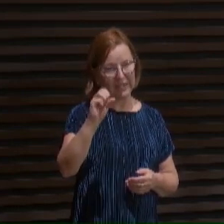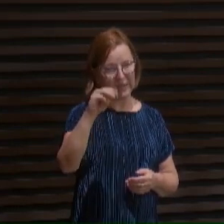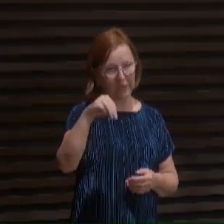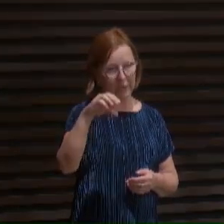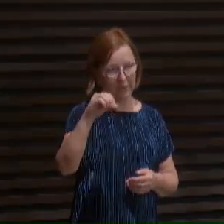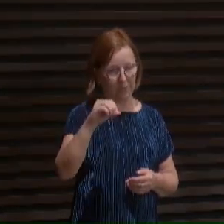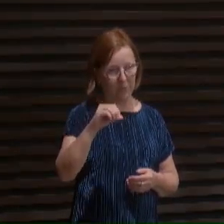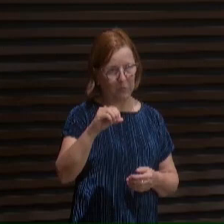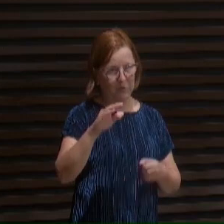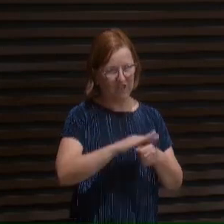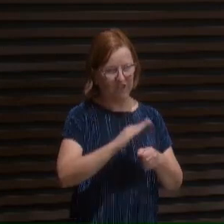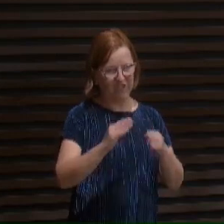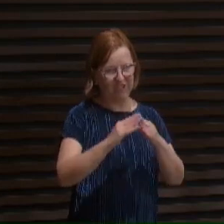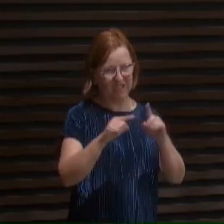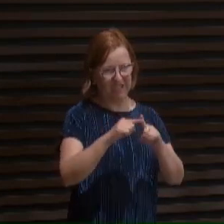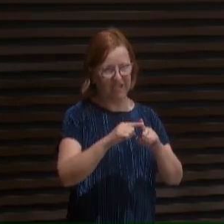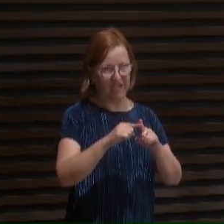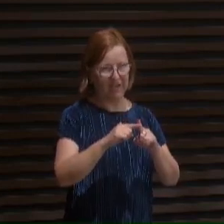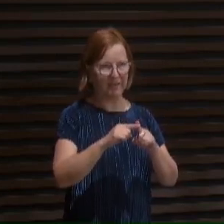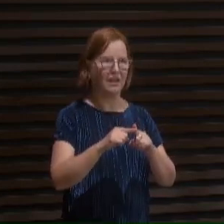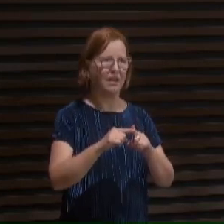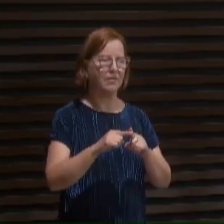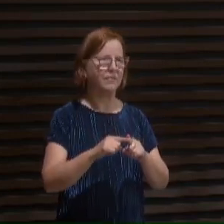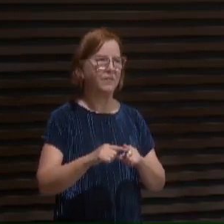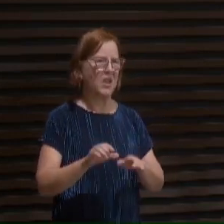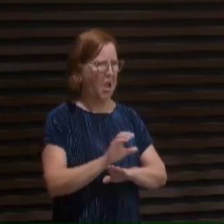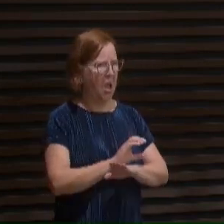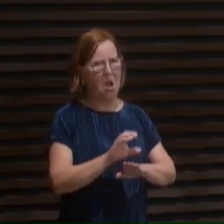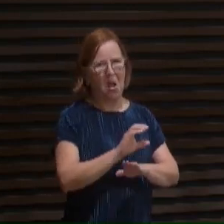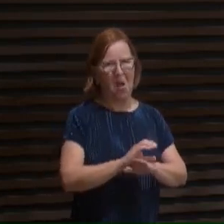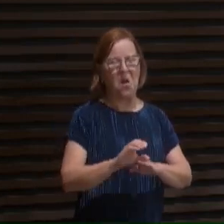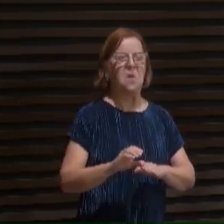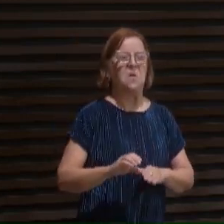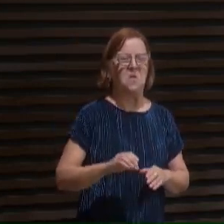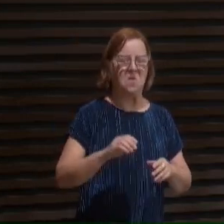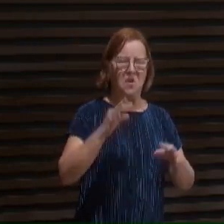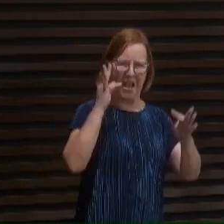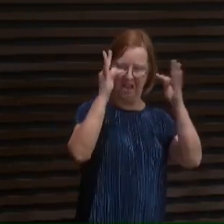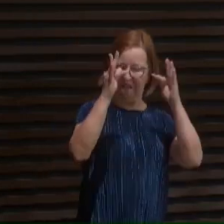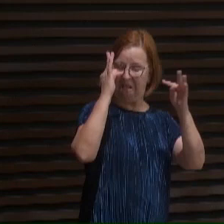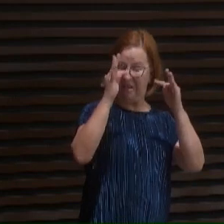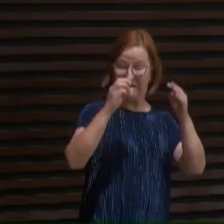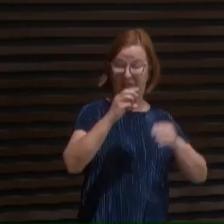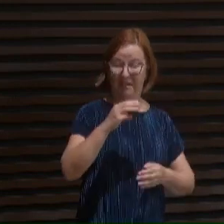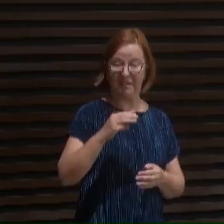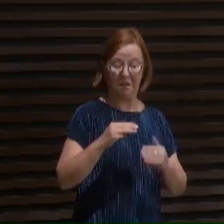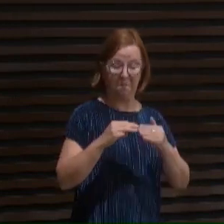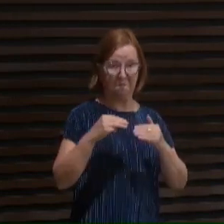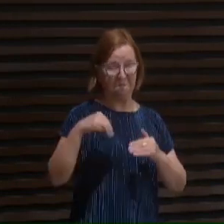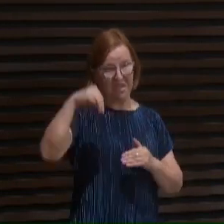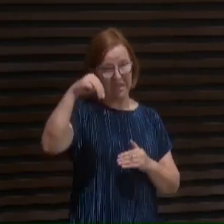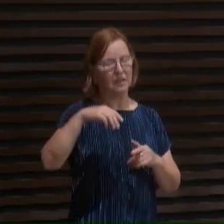Com curso de doutor em teologia, com mestrado, com isso, e nós ficamos embevecidos. Mas onde está Jesus Cristo